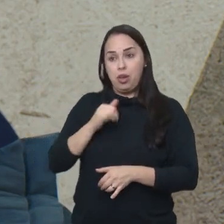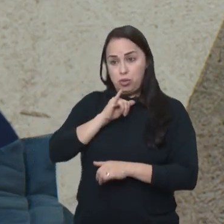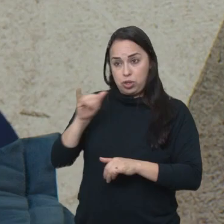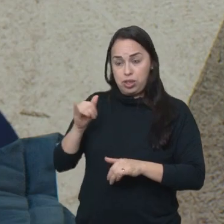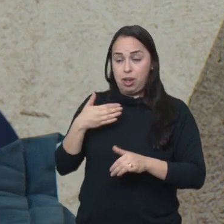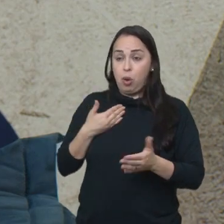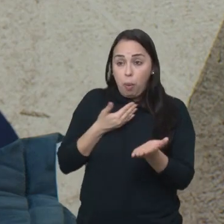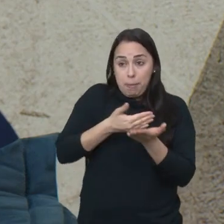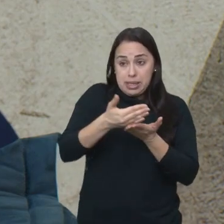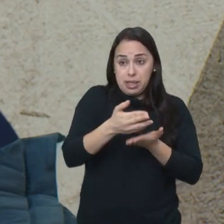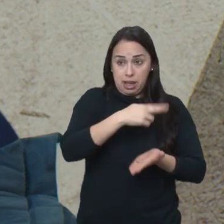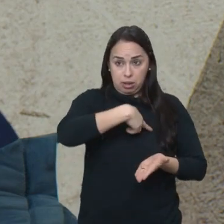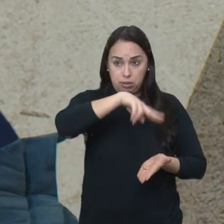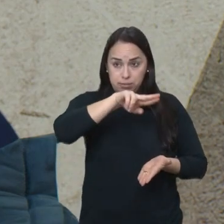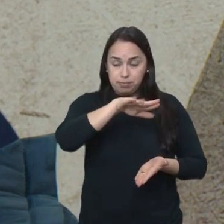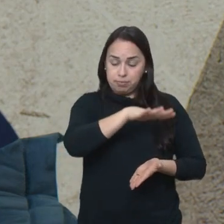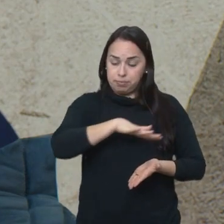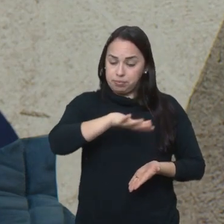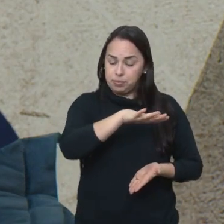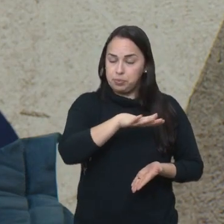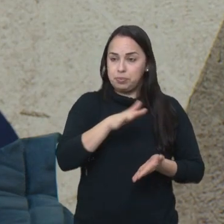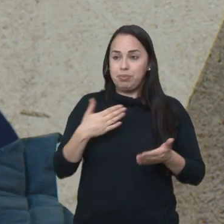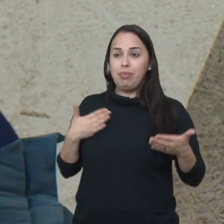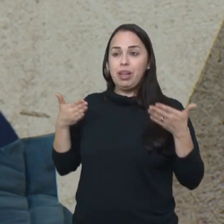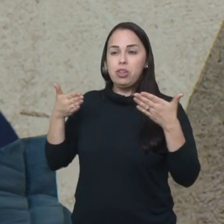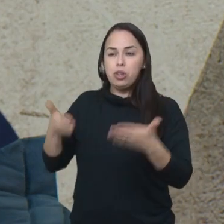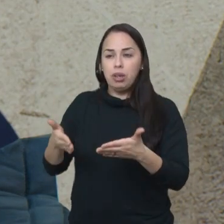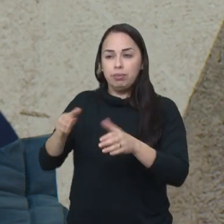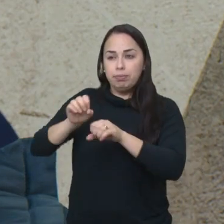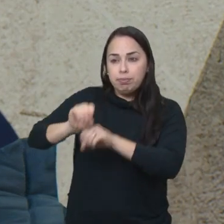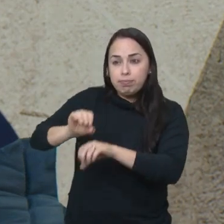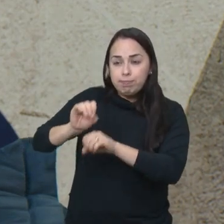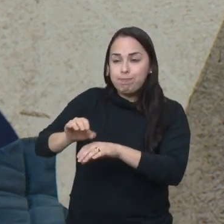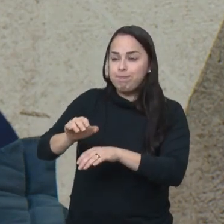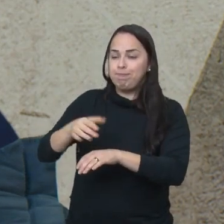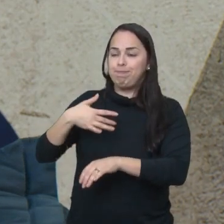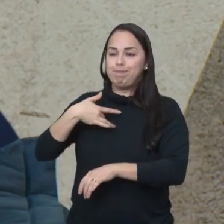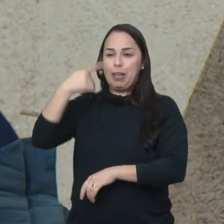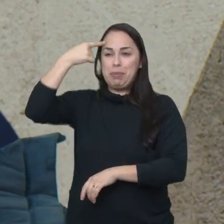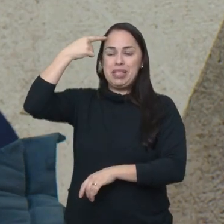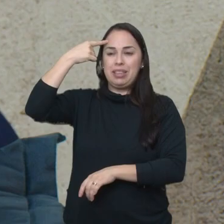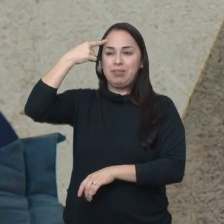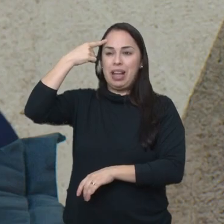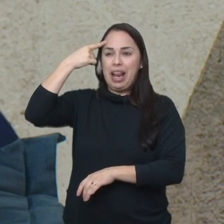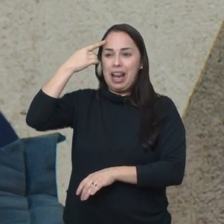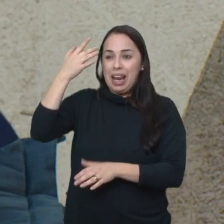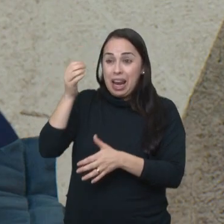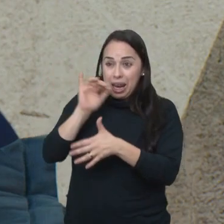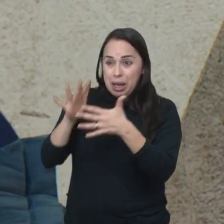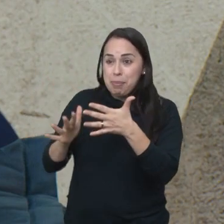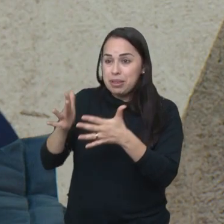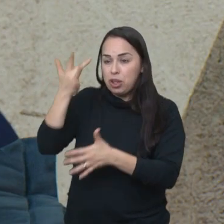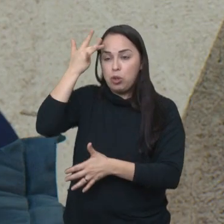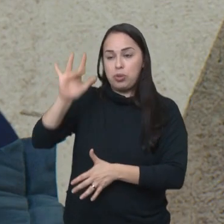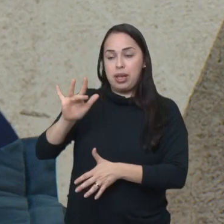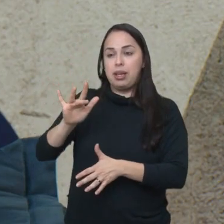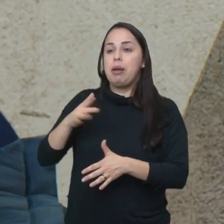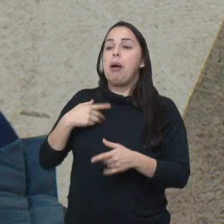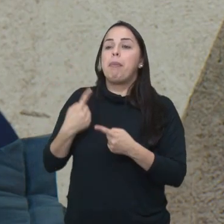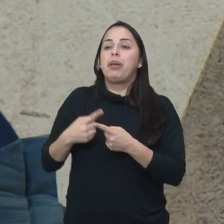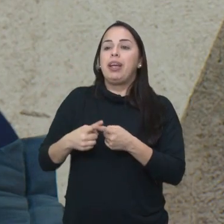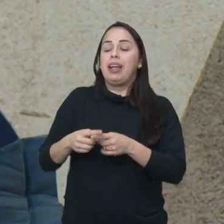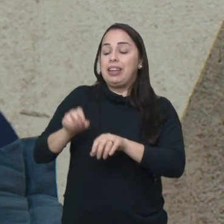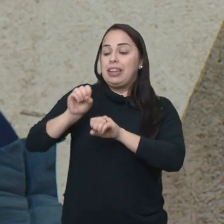Eu, como disse para você, eu comecei na esfera religiosa, quando eu cheguei na esfera educacional, eu disse, eu não sei Libras. Porque quando